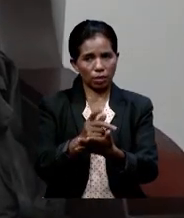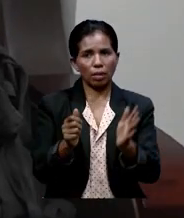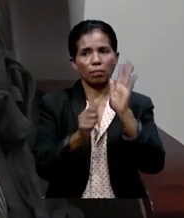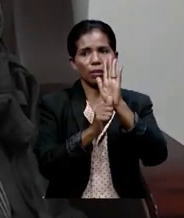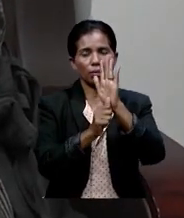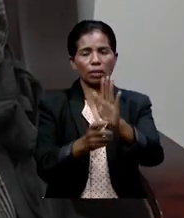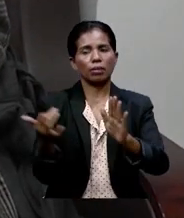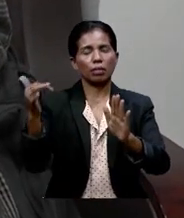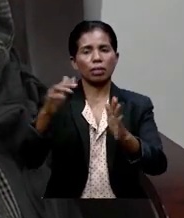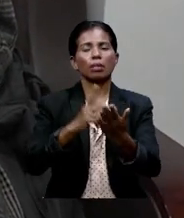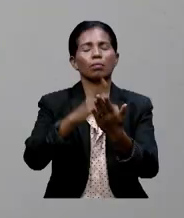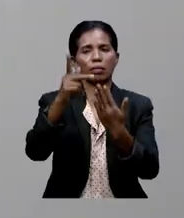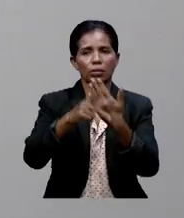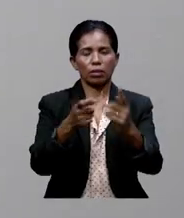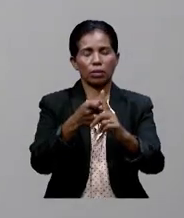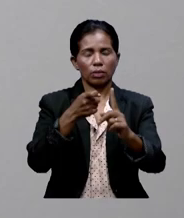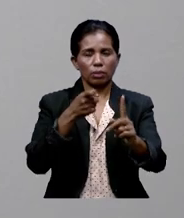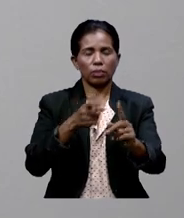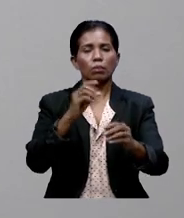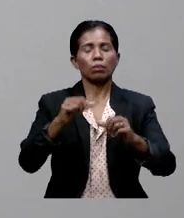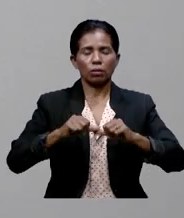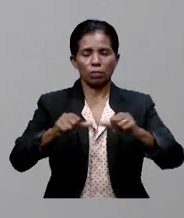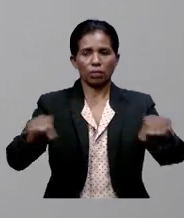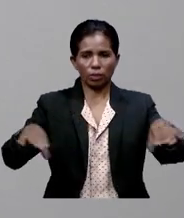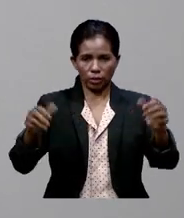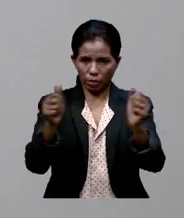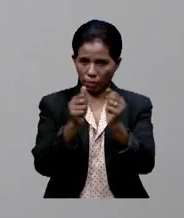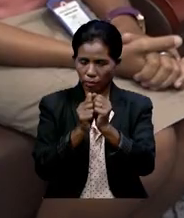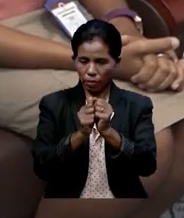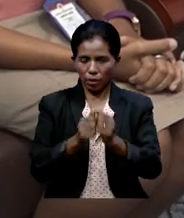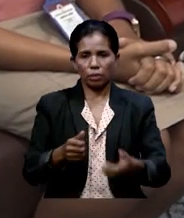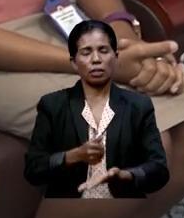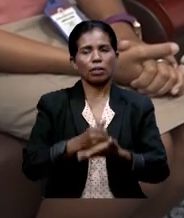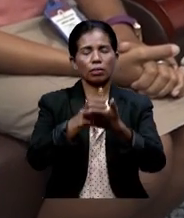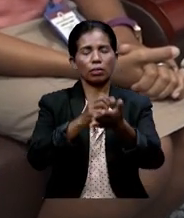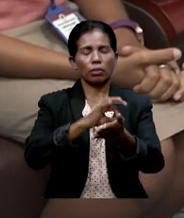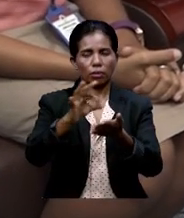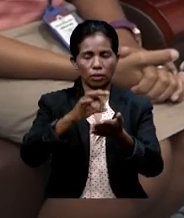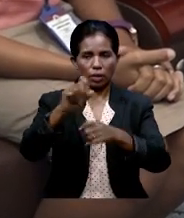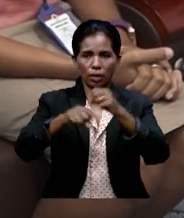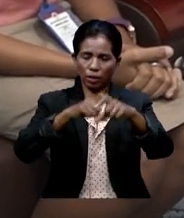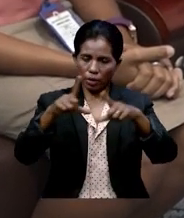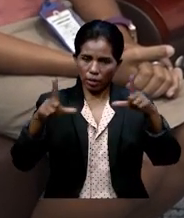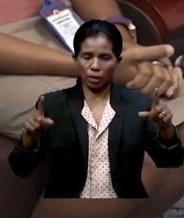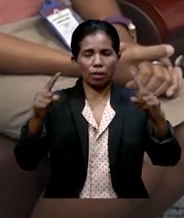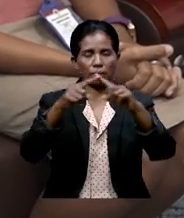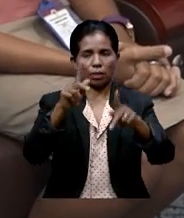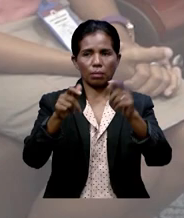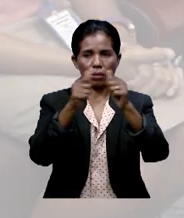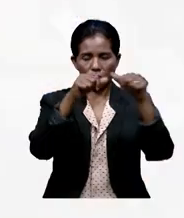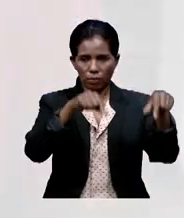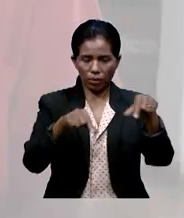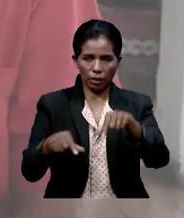apresenta Sirane Programa, Liu-Liu, Russo Continuação, Serviço a Mutu, que facilita a formação liangestual para a deficiência